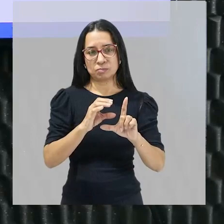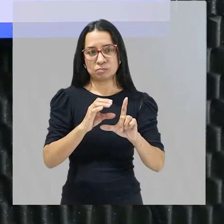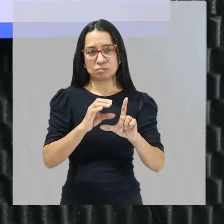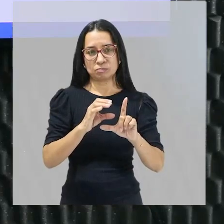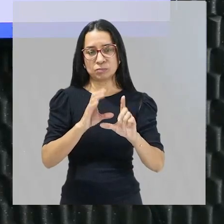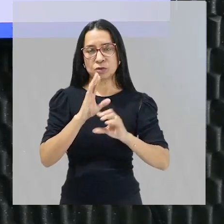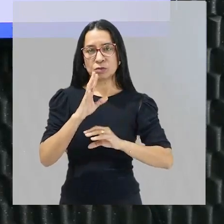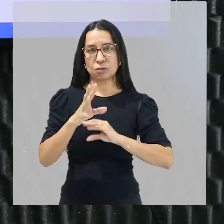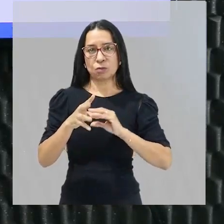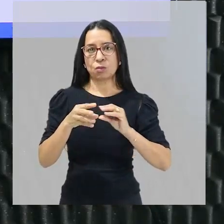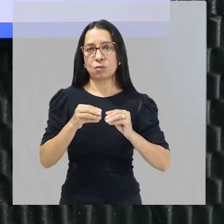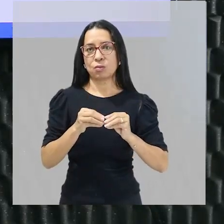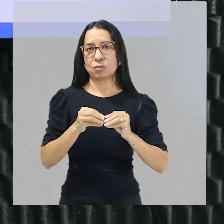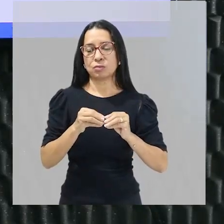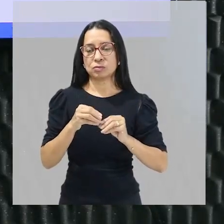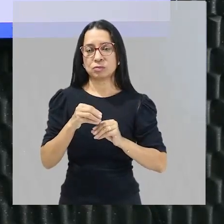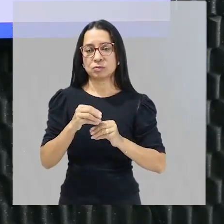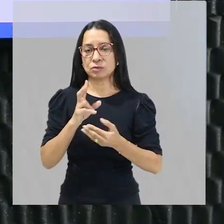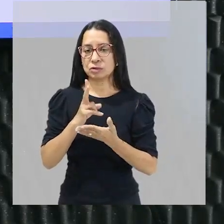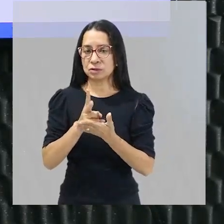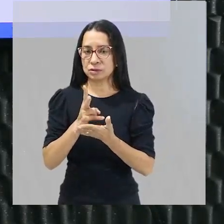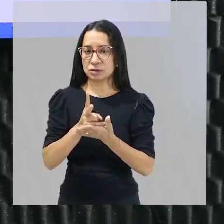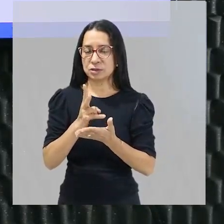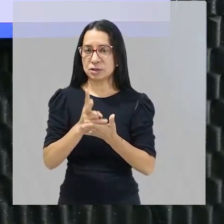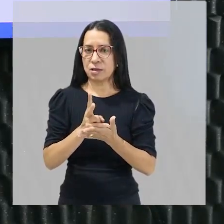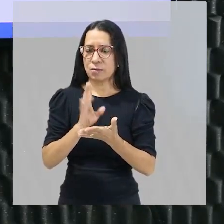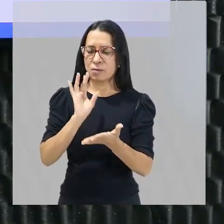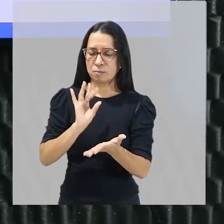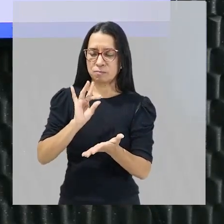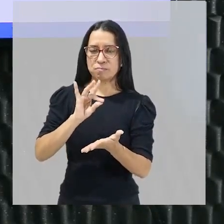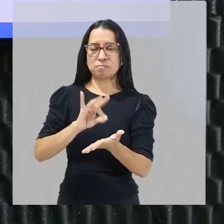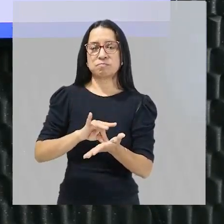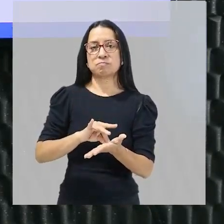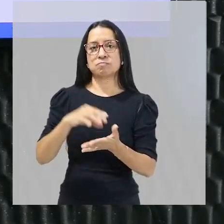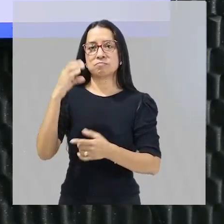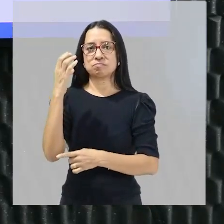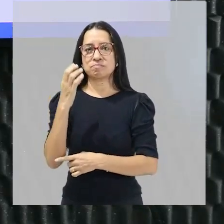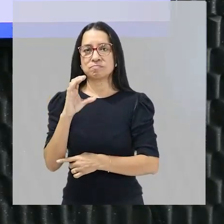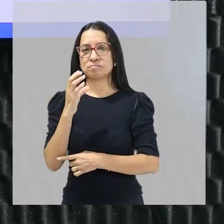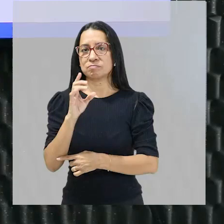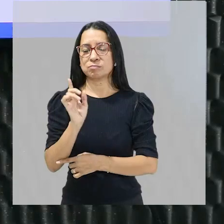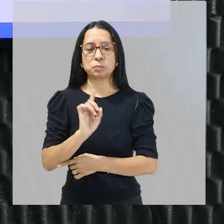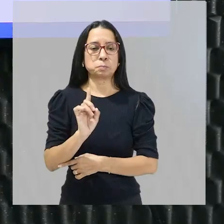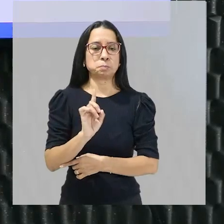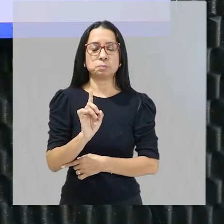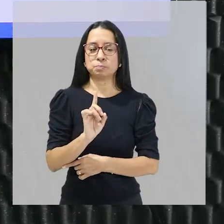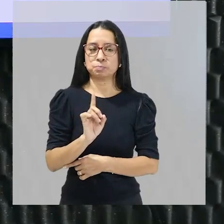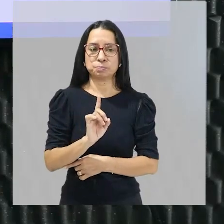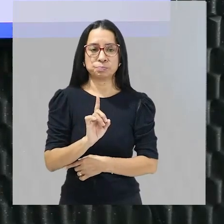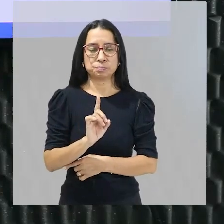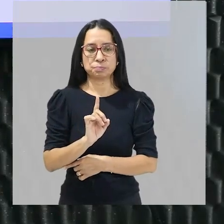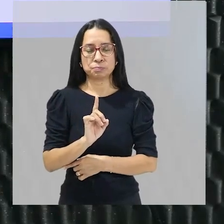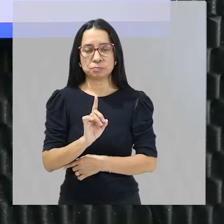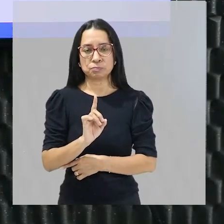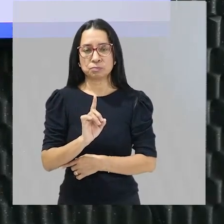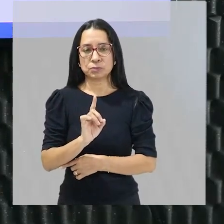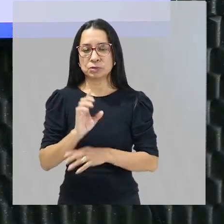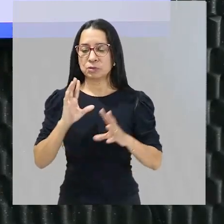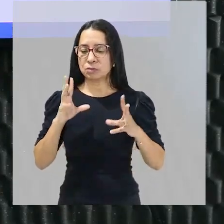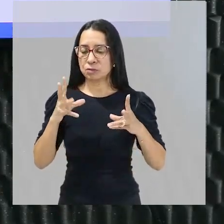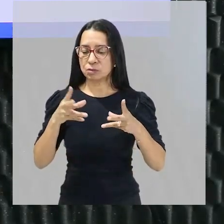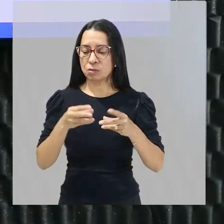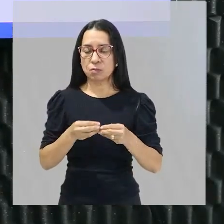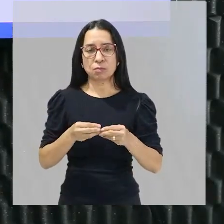eternamente colocadas como exatas, absolutas, científicas, também não é isso. Não são as